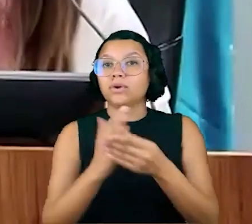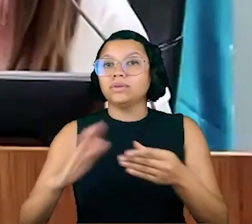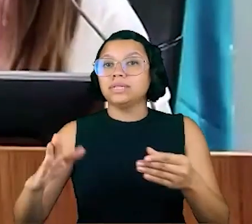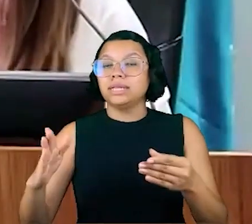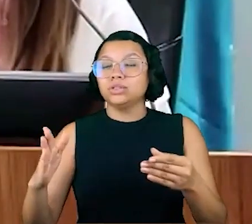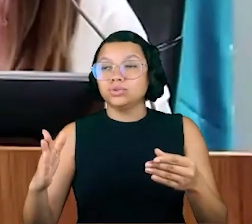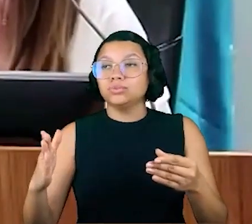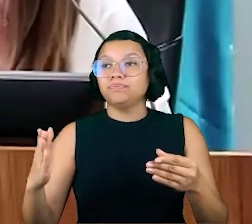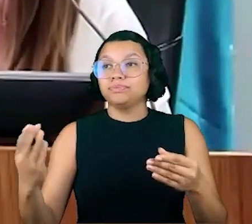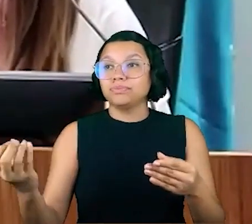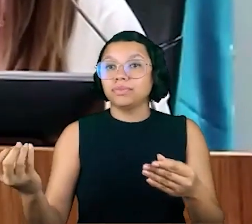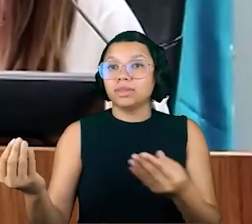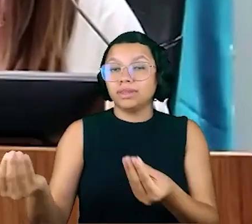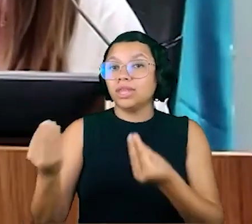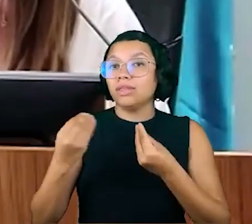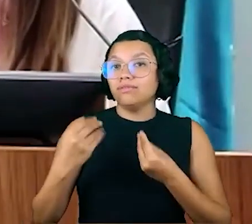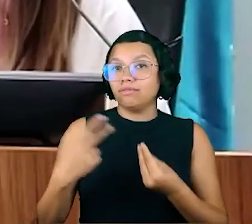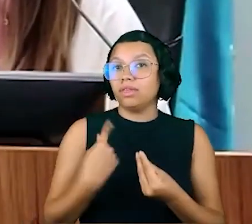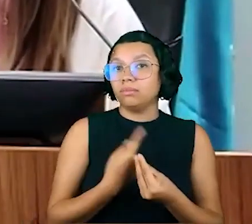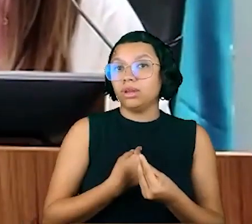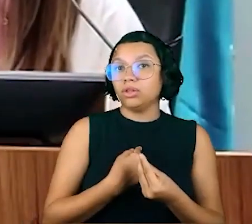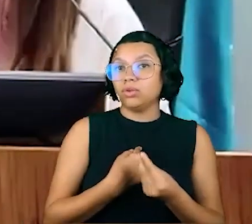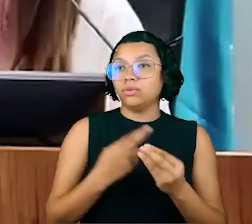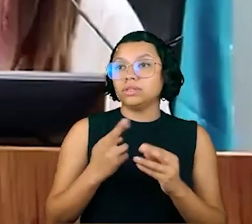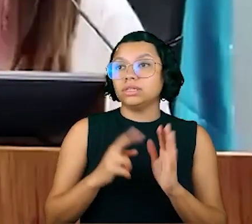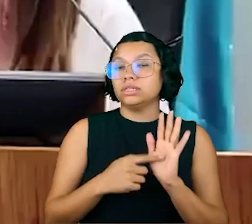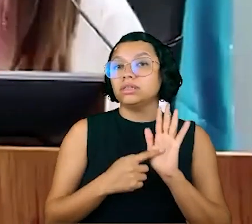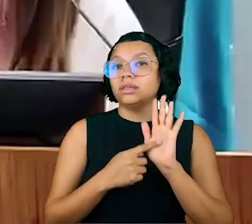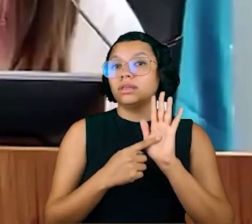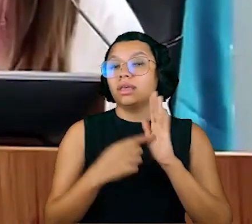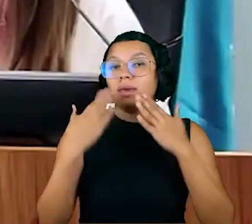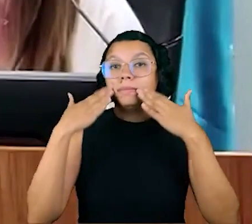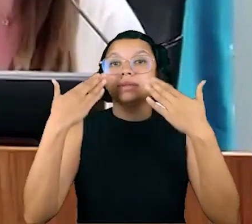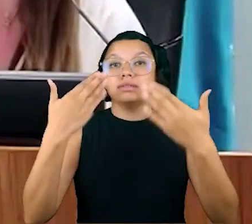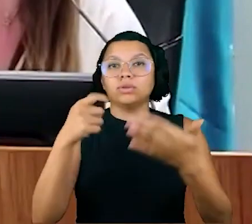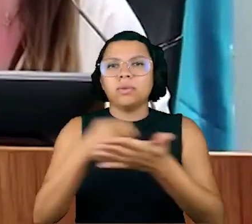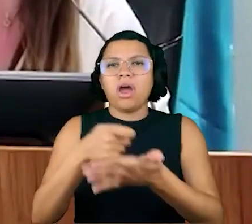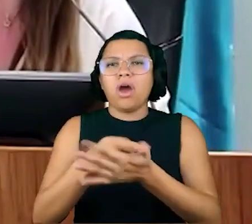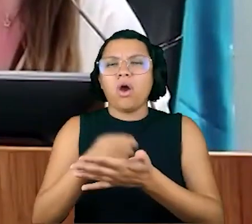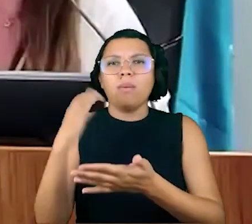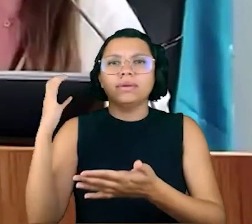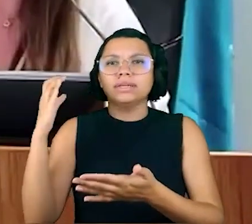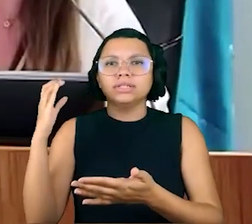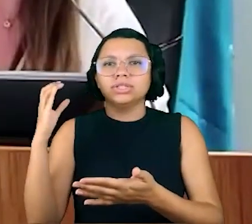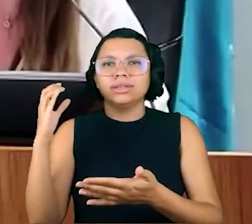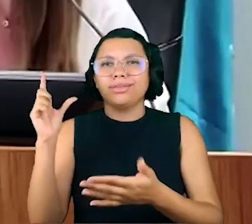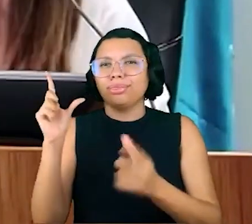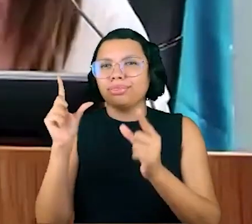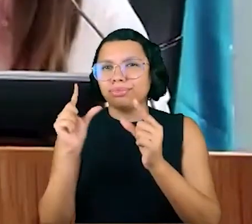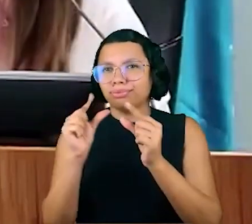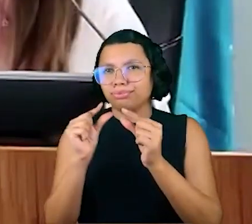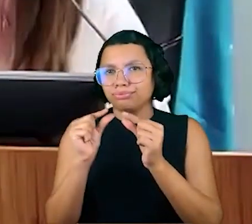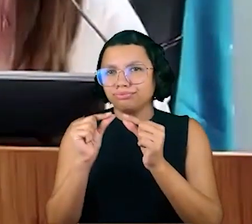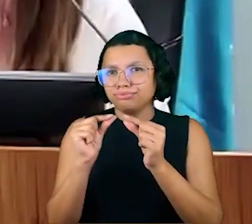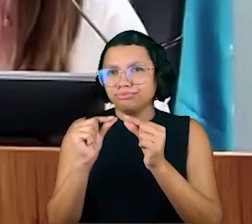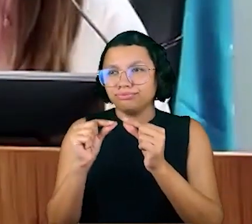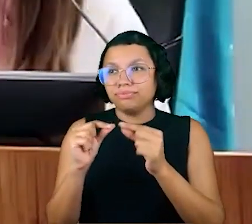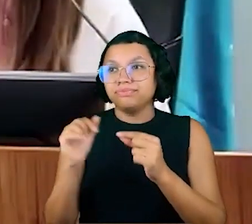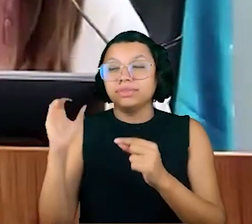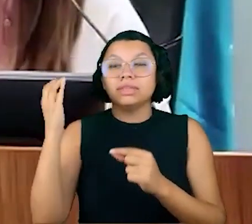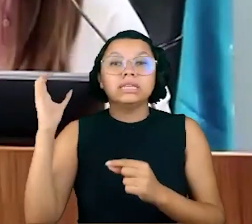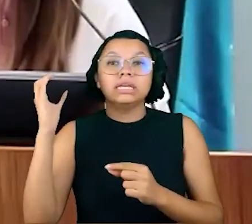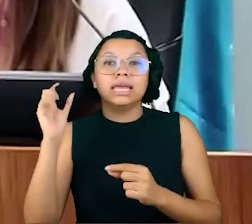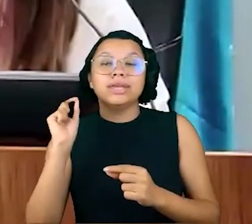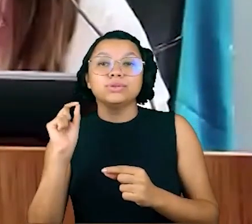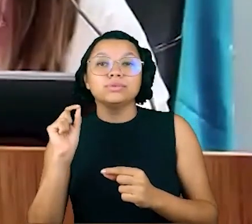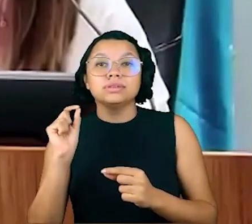entidades que se apresentam para cobrança de créditos absolutamente inexpressivos.